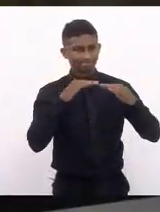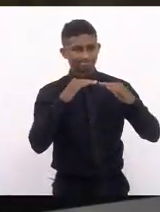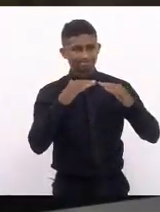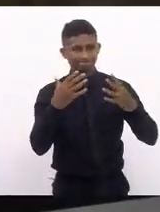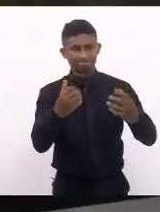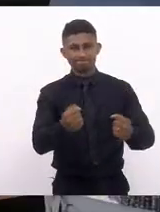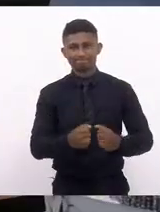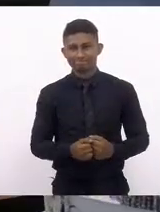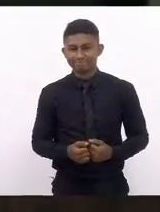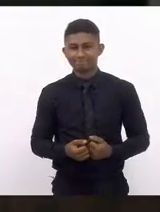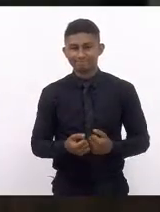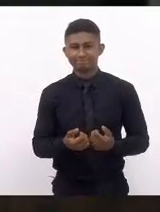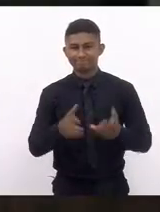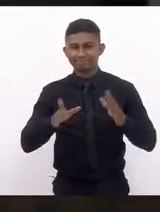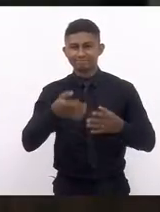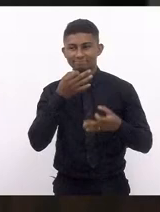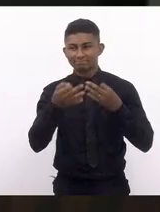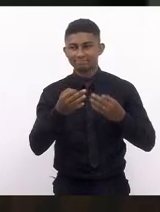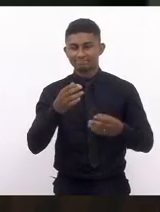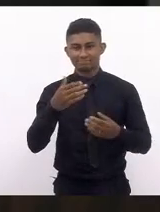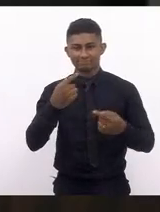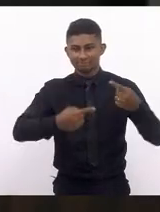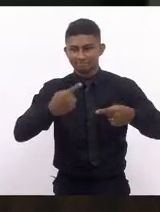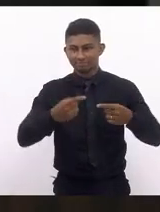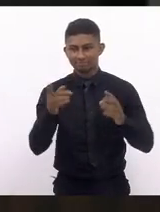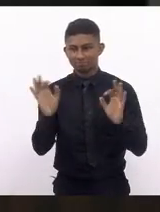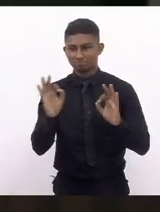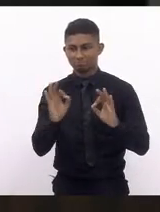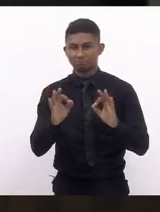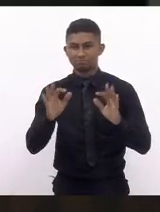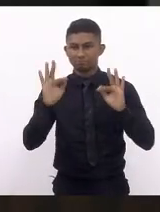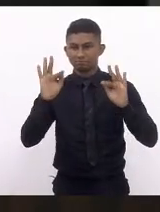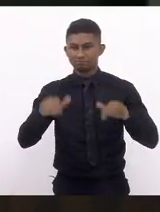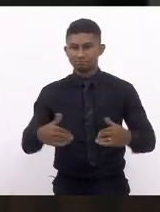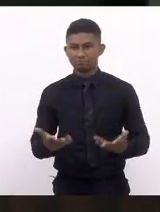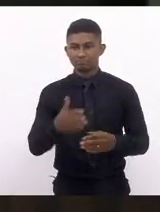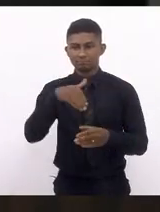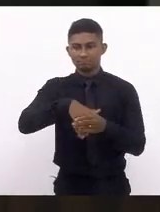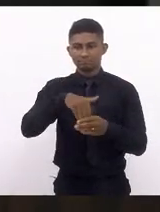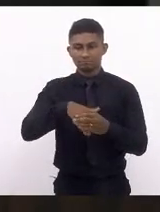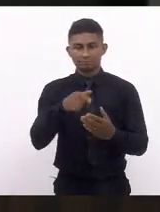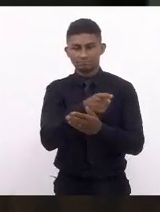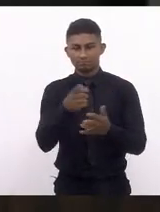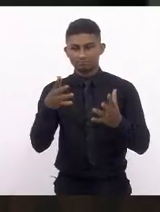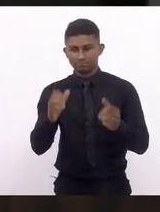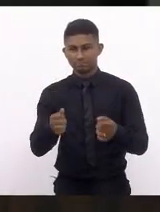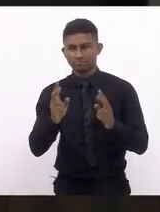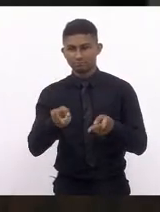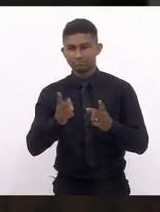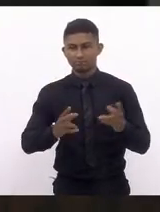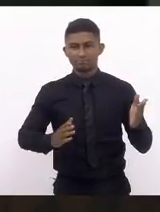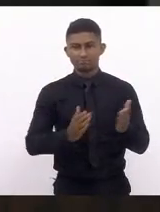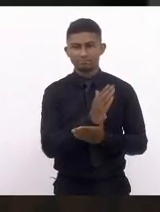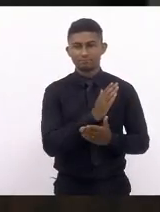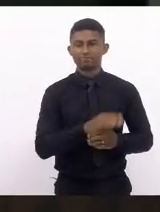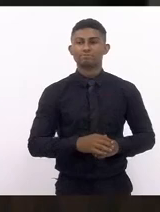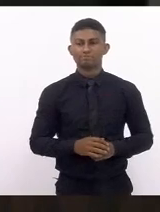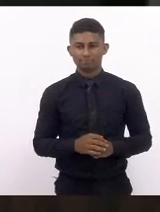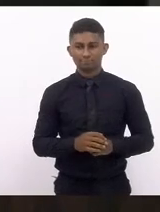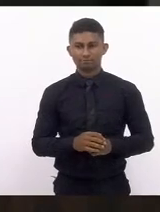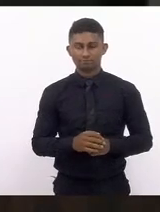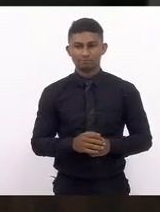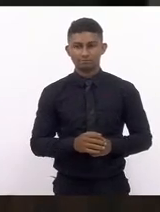presidente com os pareceres emitidos excursão 90 que quer discutir se a discussão e votação seu de que aprovam a permanência então aprovado vai